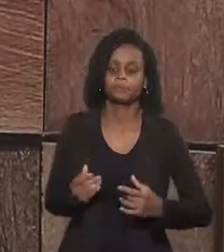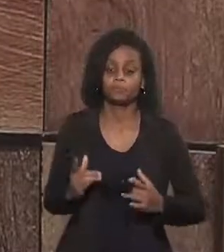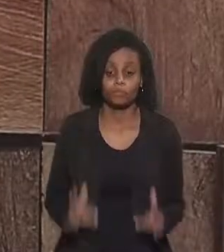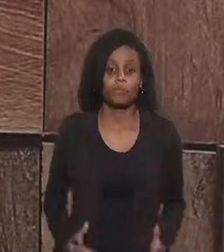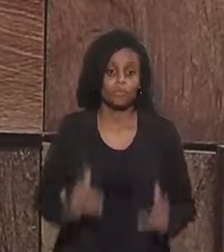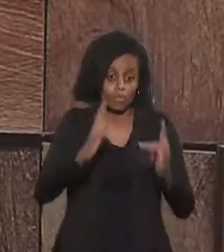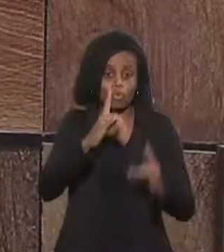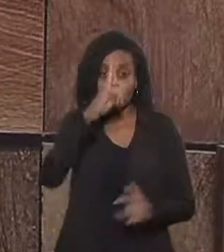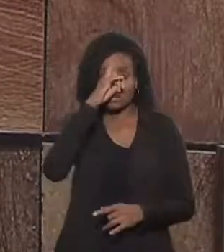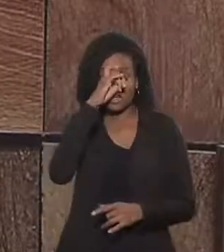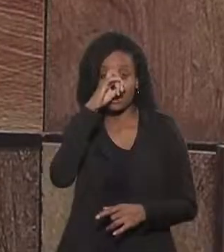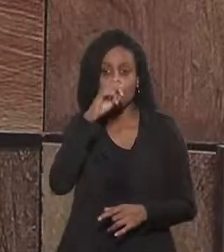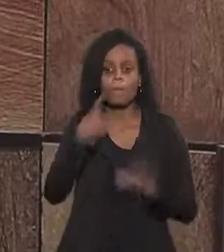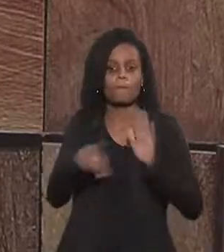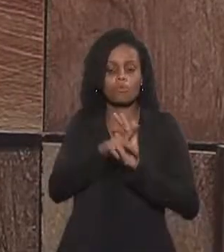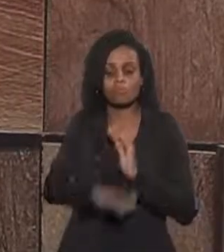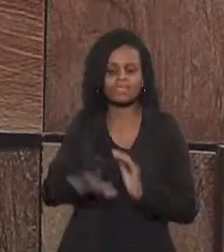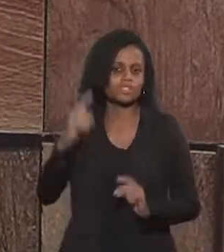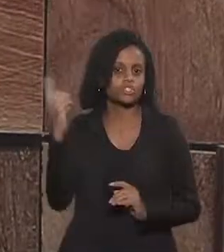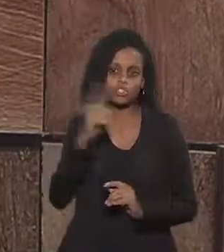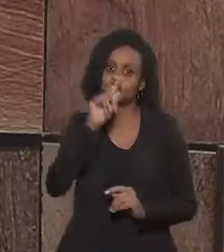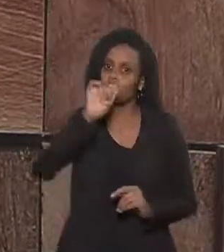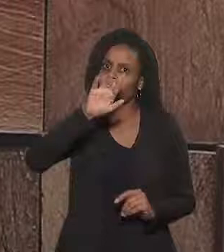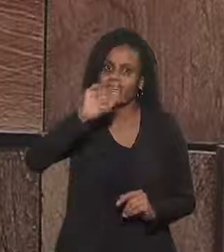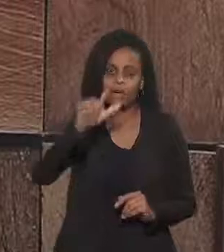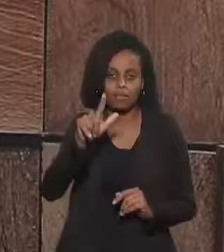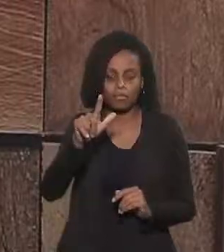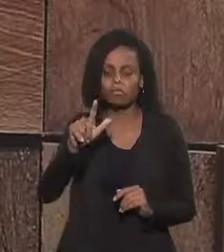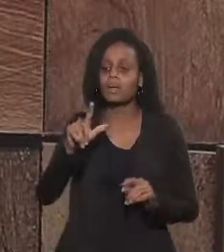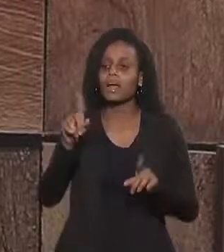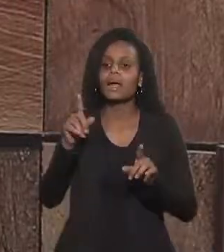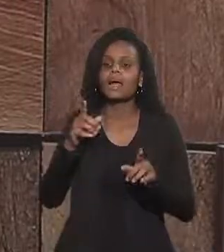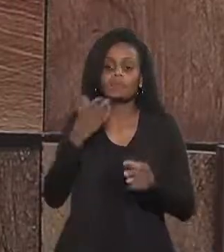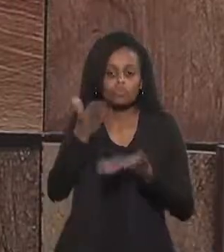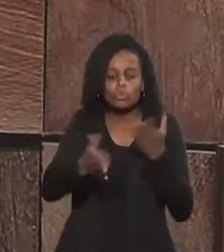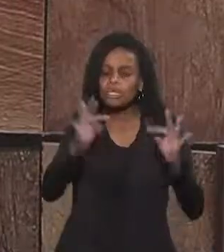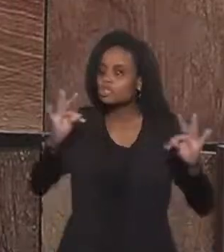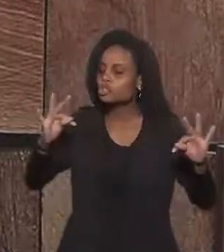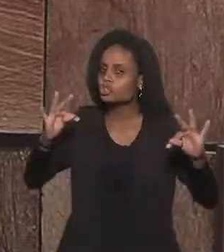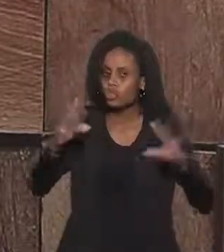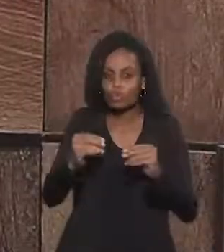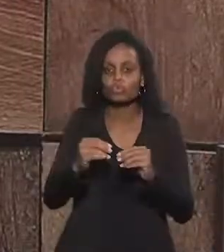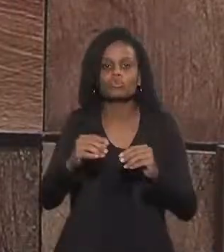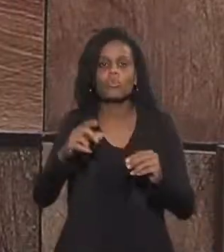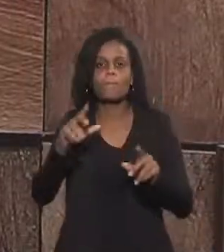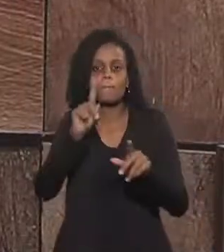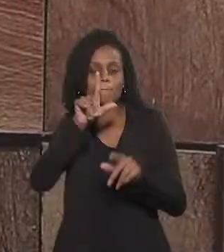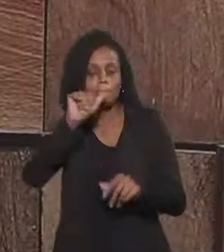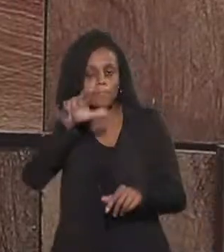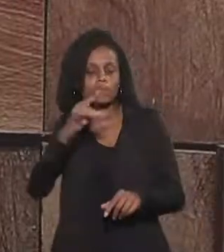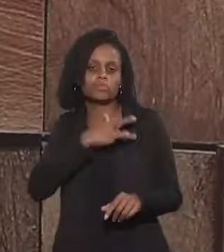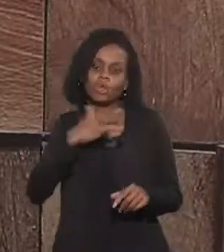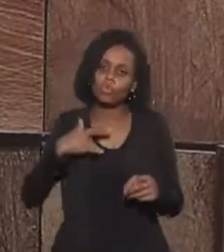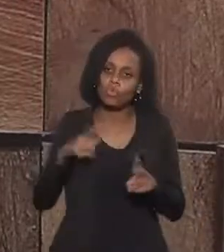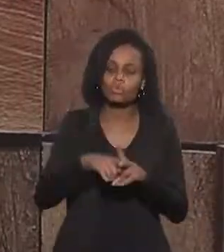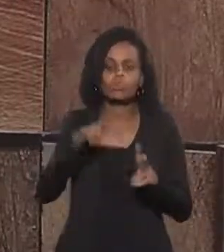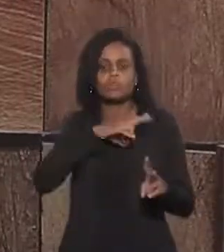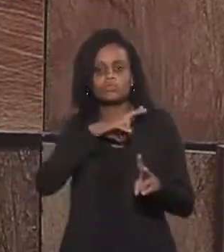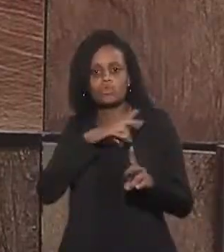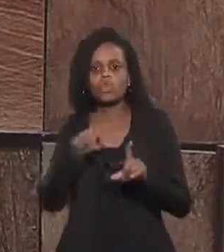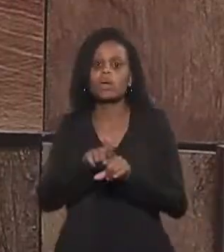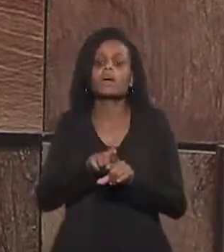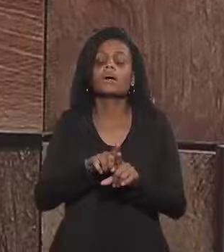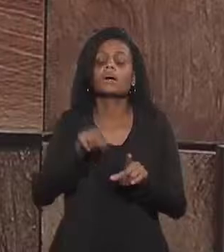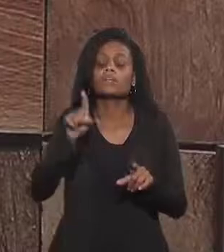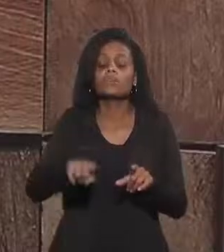hospital, ele é um hospital pediátrico geral, atende plano de saúde particular. As crianças que vão para o hospital são